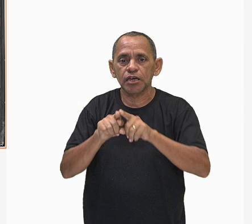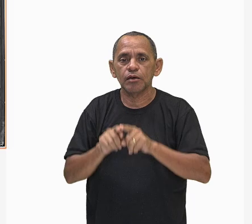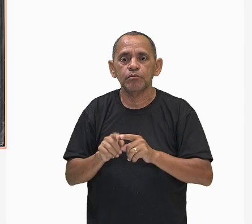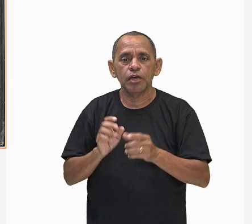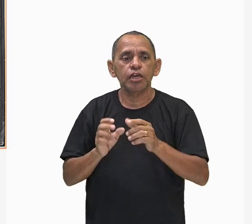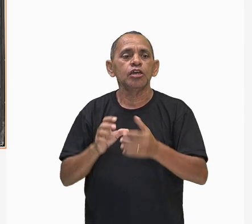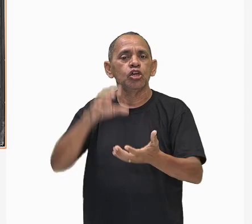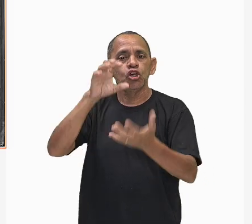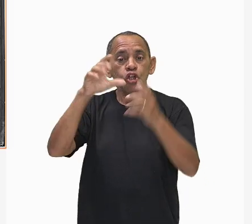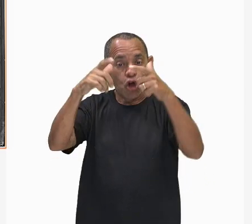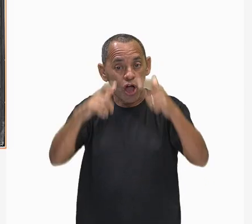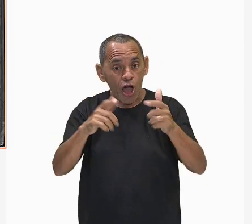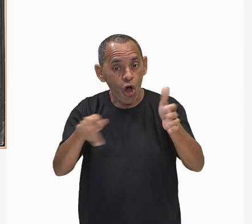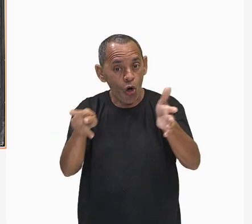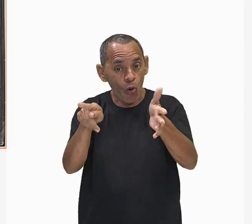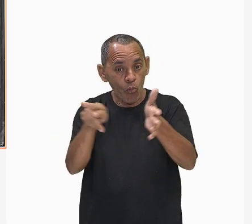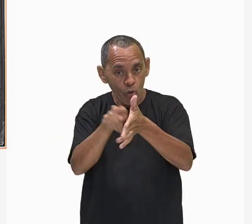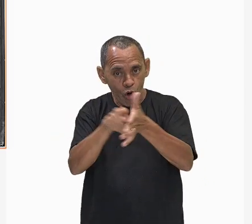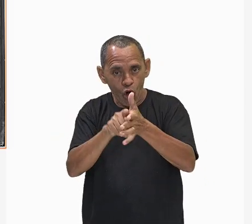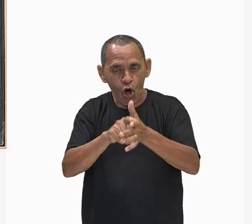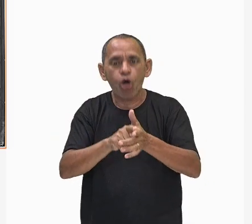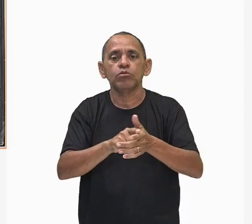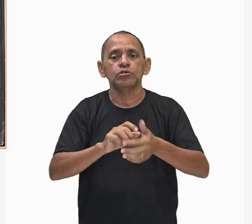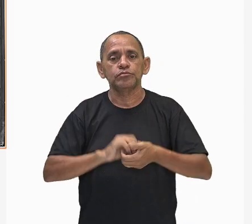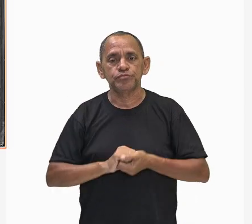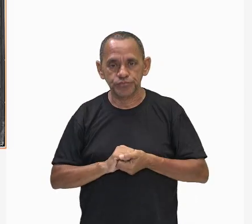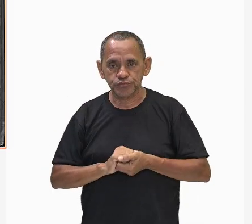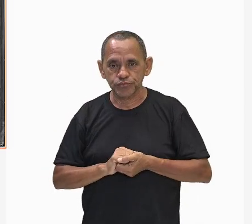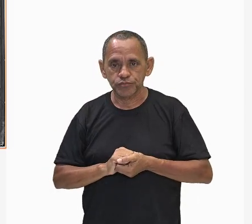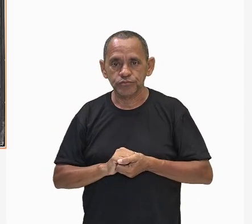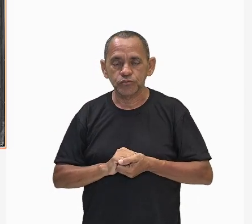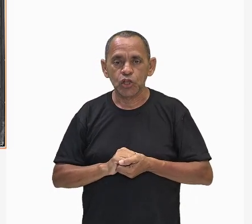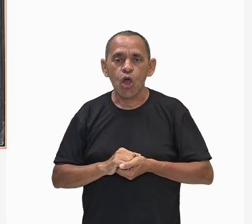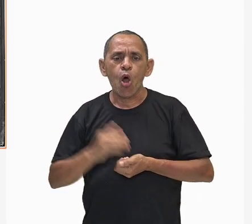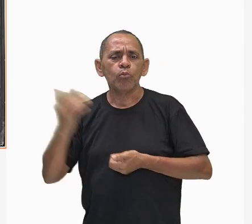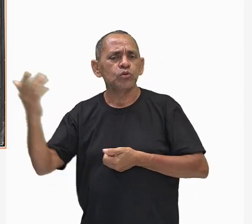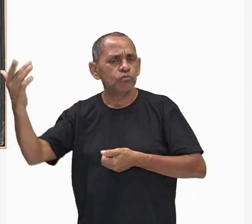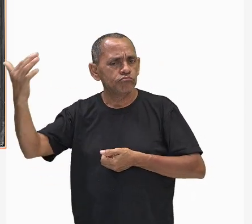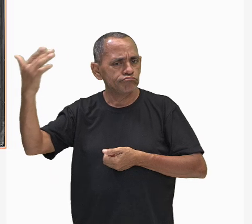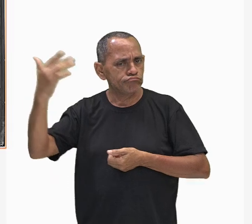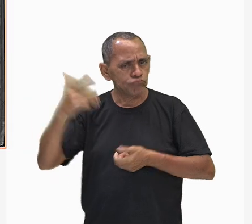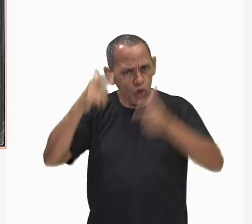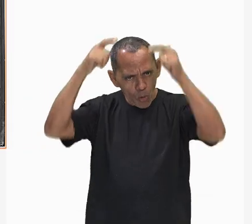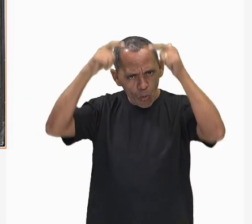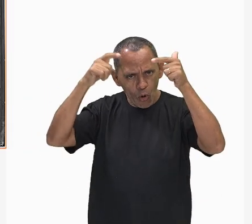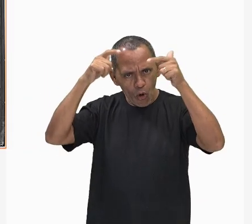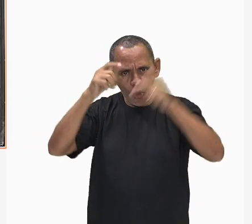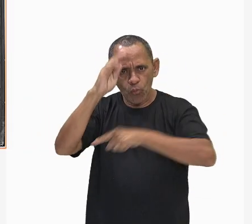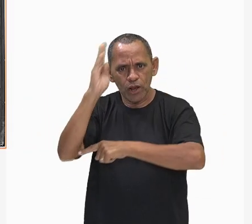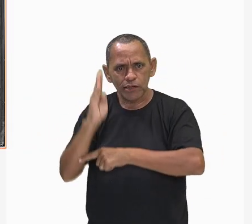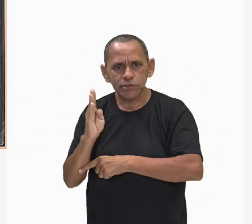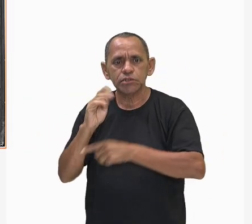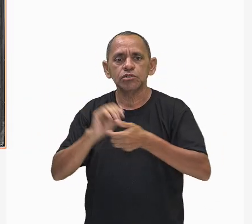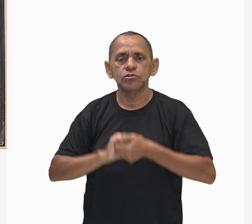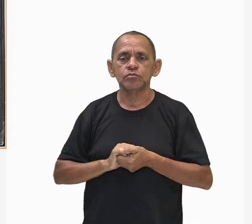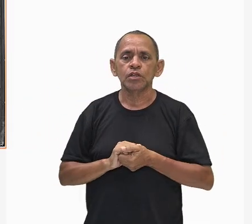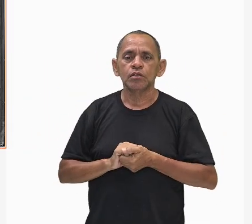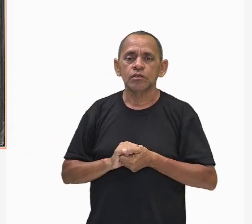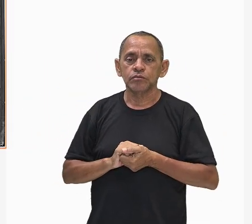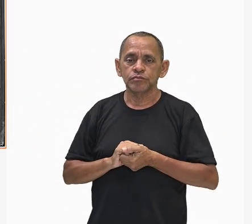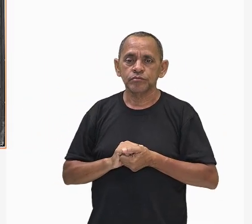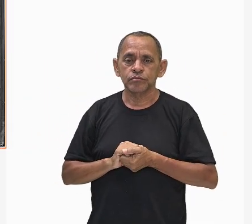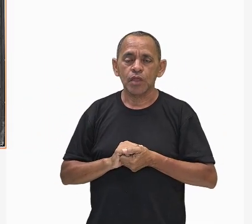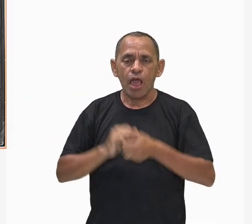criadas instituições como, gente, quando o príncipe regente veio para o Brasil, uma das primeiras medidas foi justamente